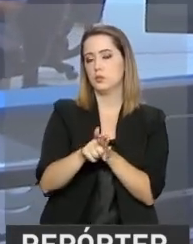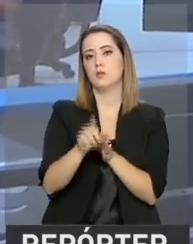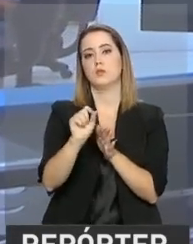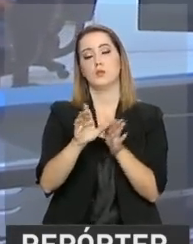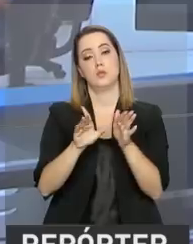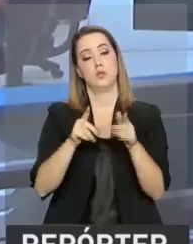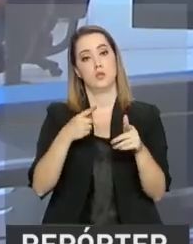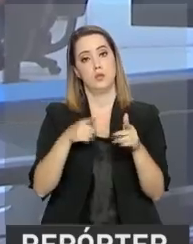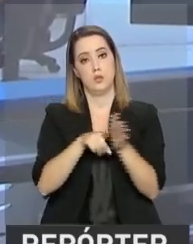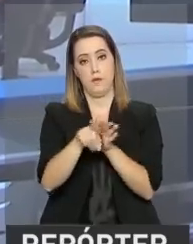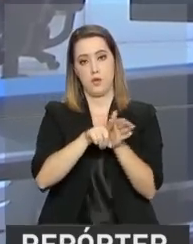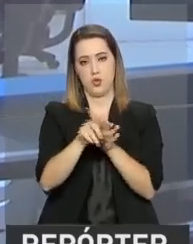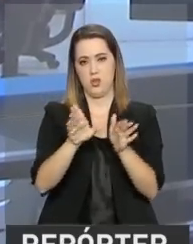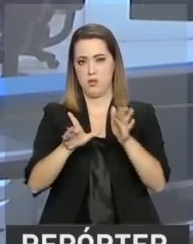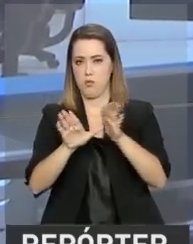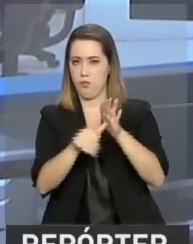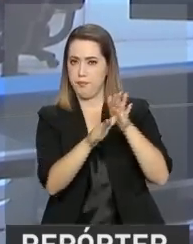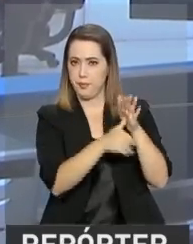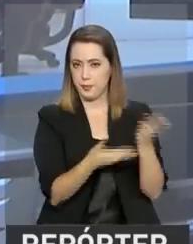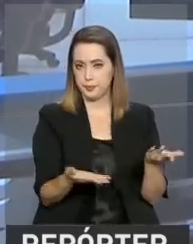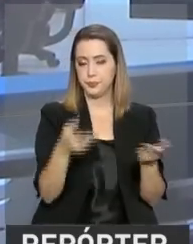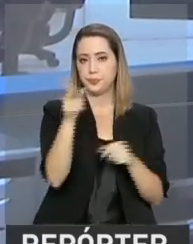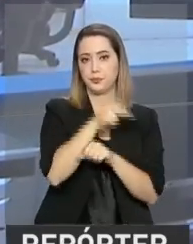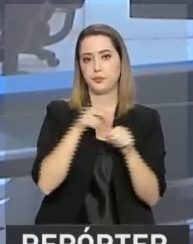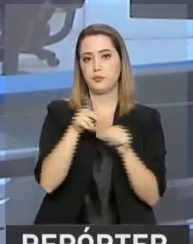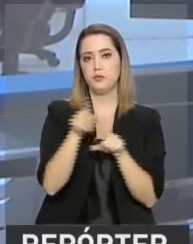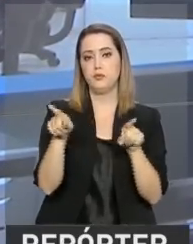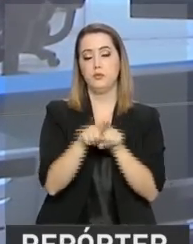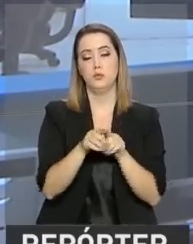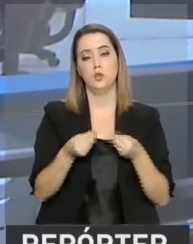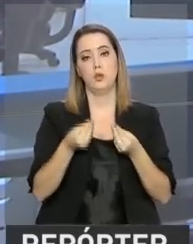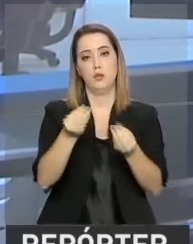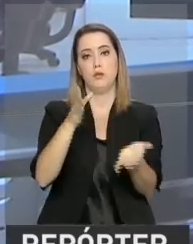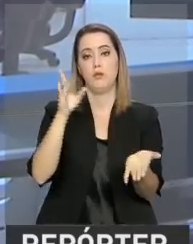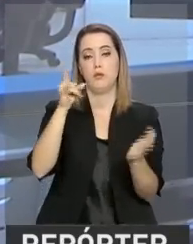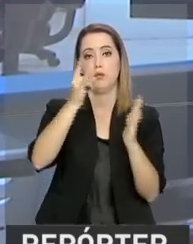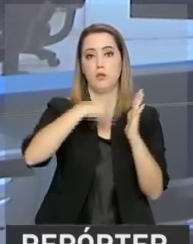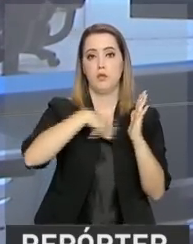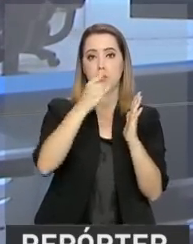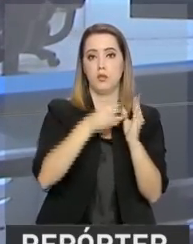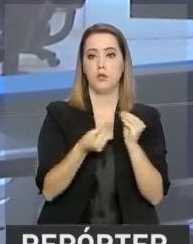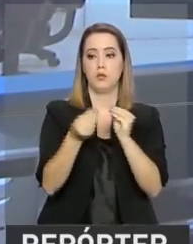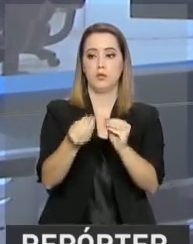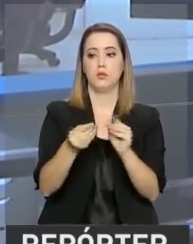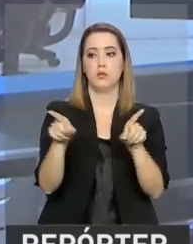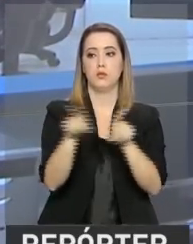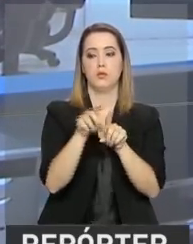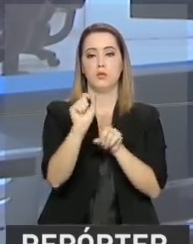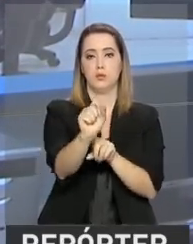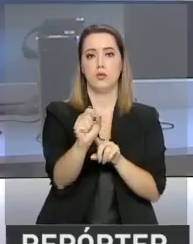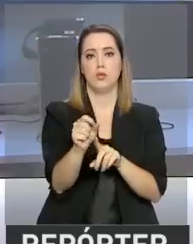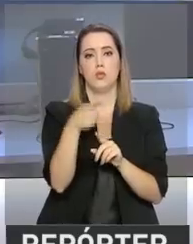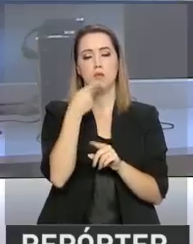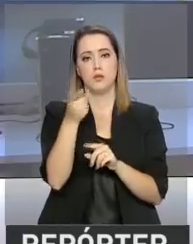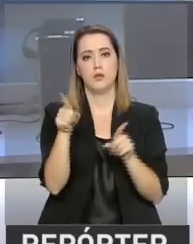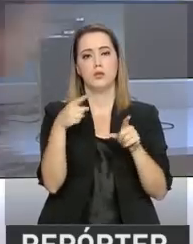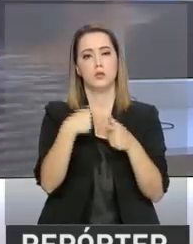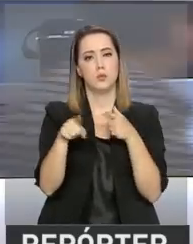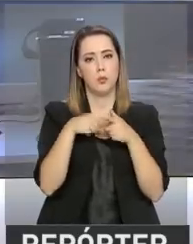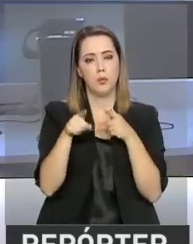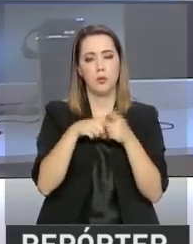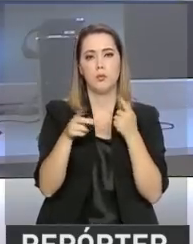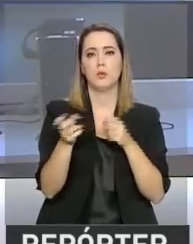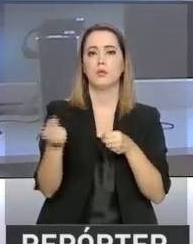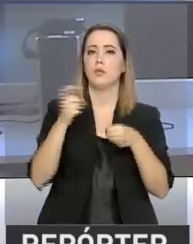enviado à Procuradoria-Geral da República, o presidente disse que a demora dificulta a recuperação econômica. Ontem, em